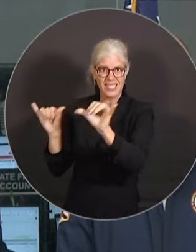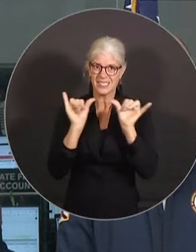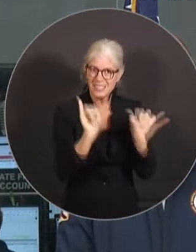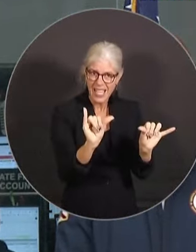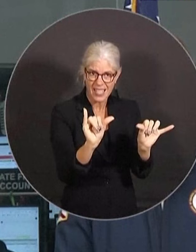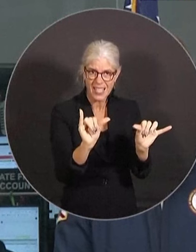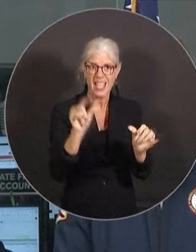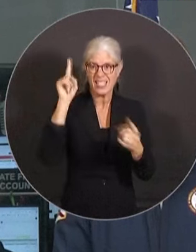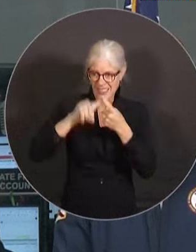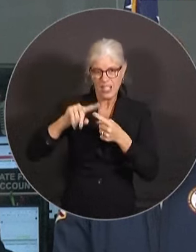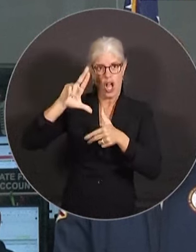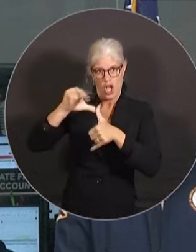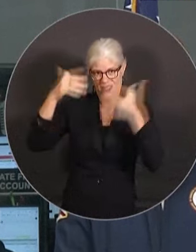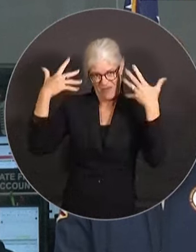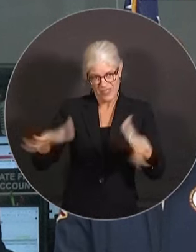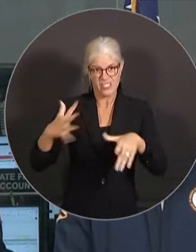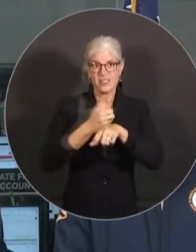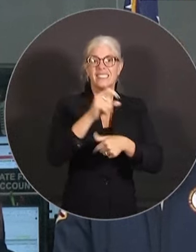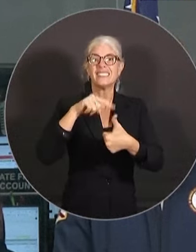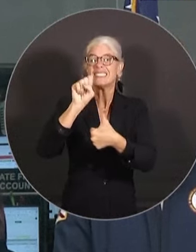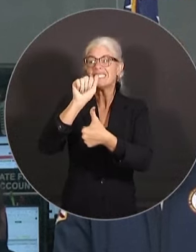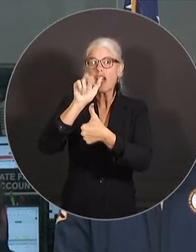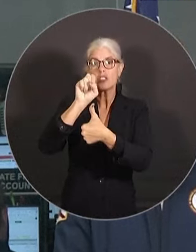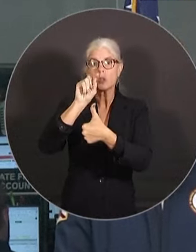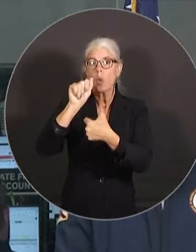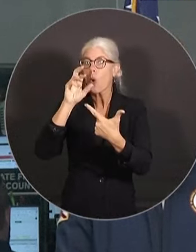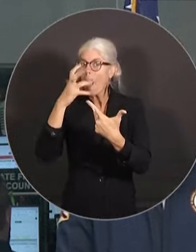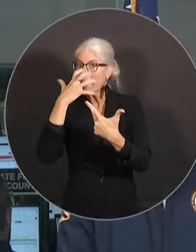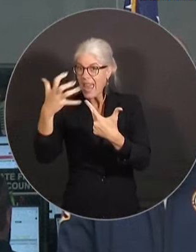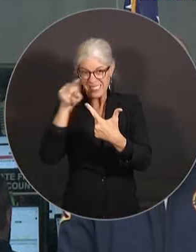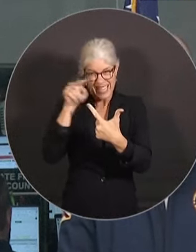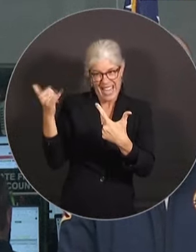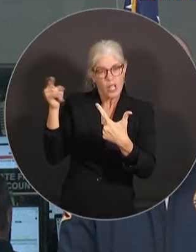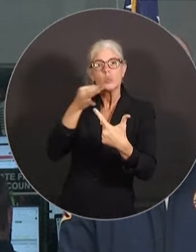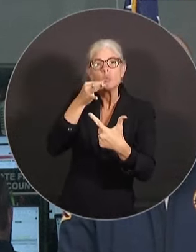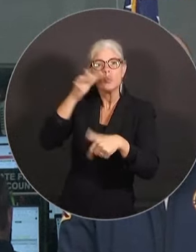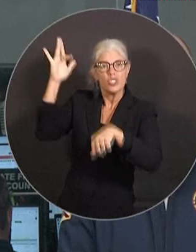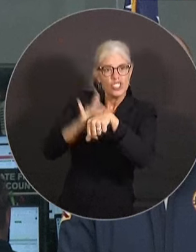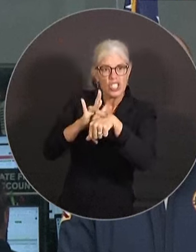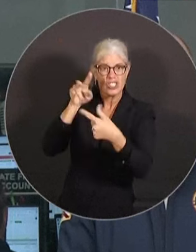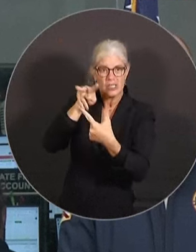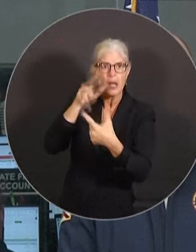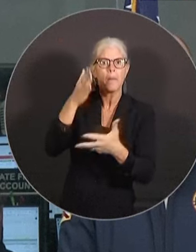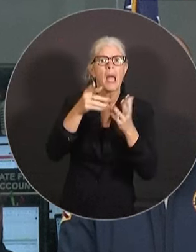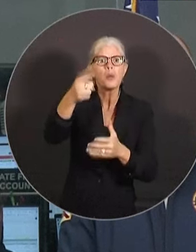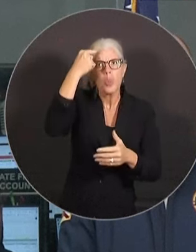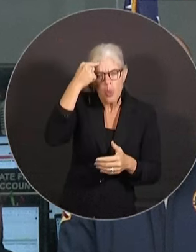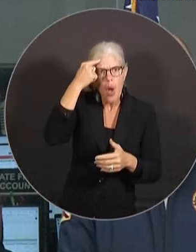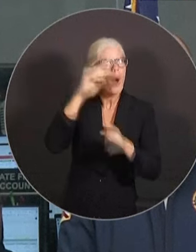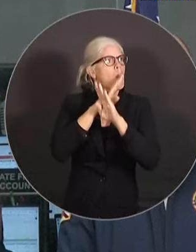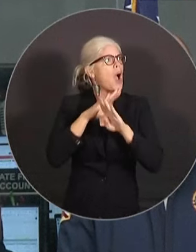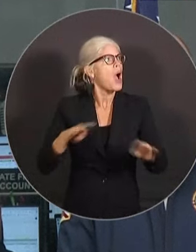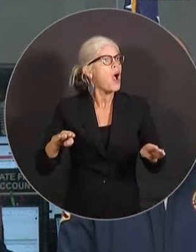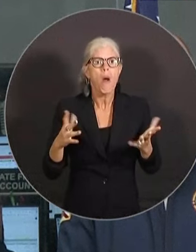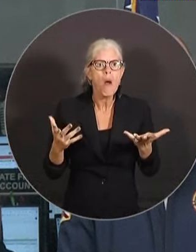Sarasota, Manatee, some of those areas where the eye of the storm is going, it may be where things calm down for a minute. Just understand that means you're in